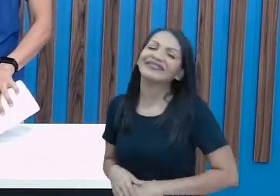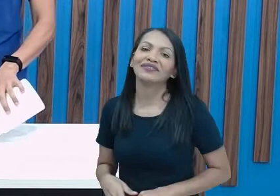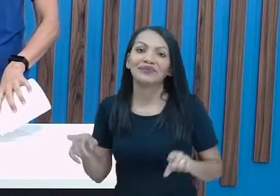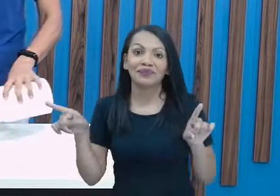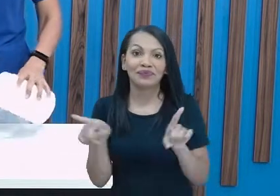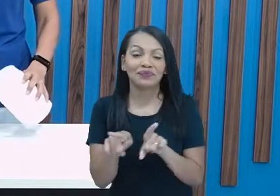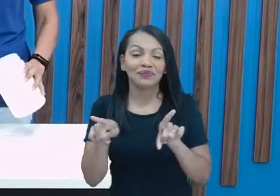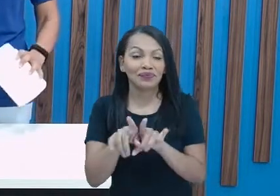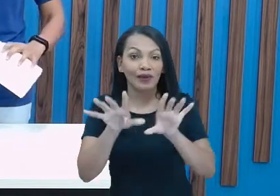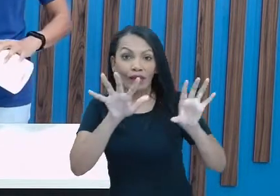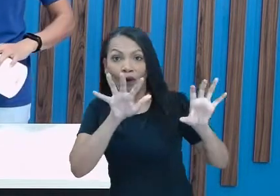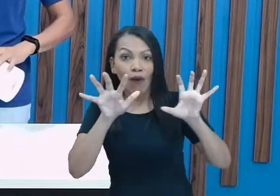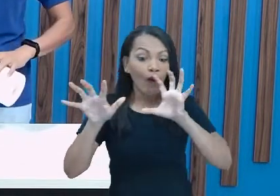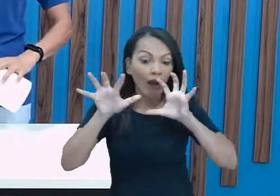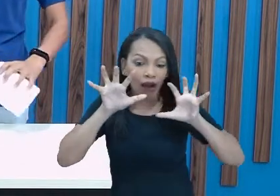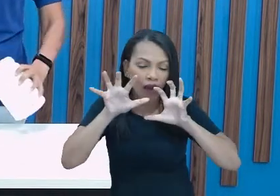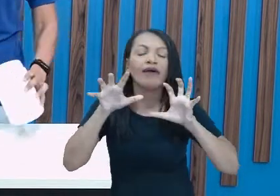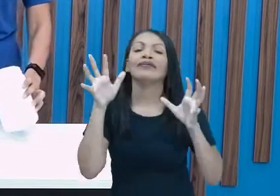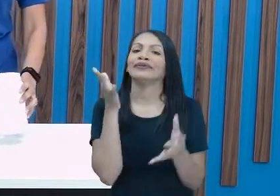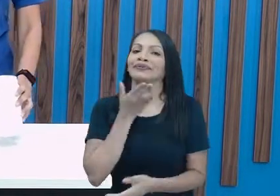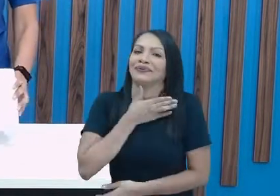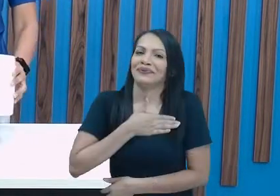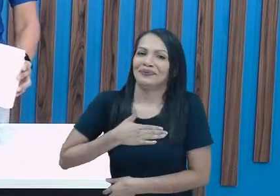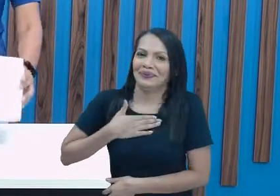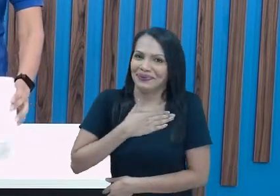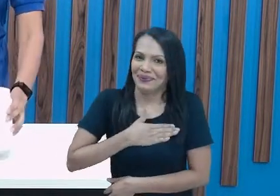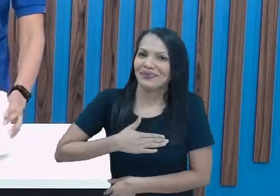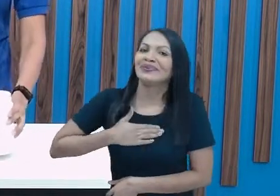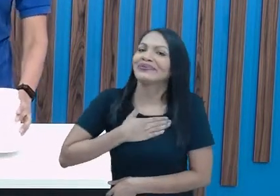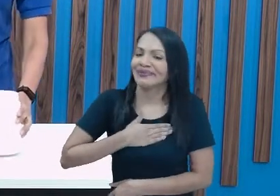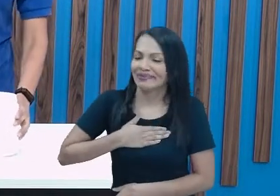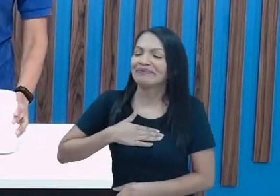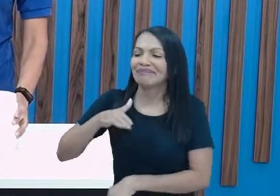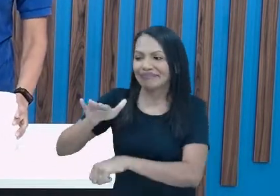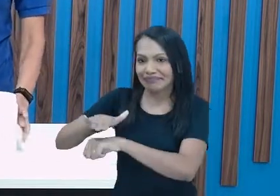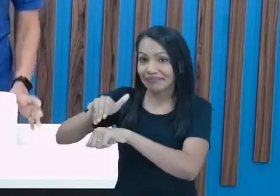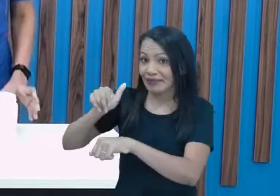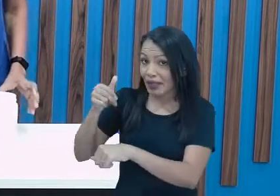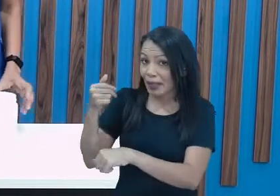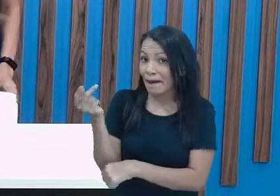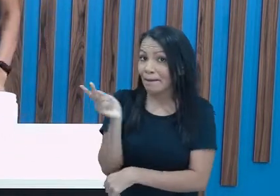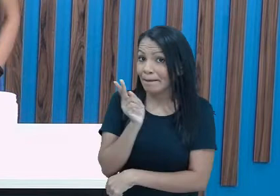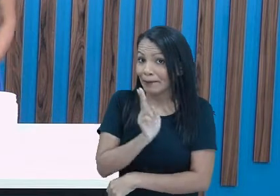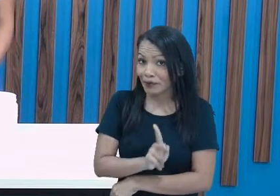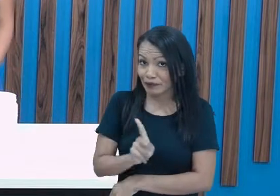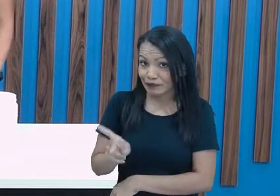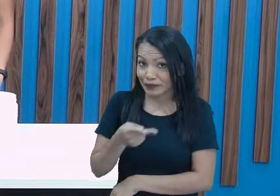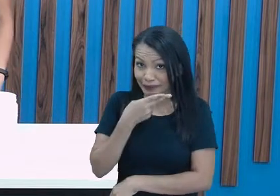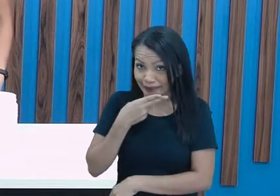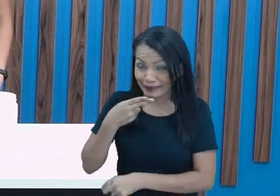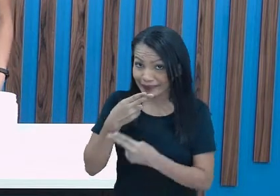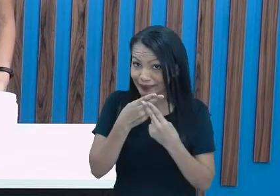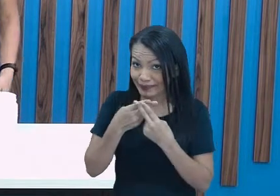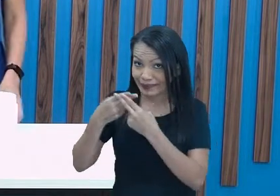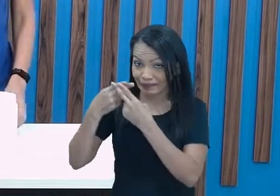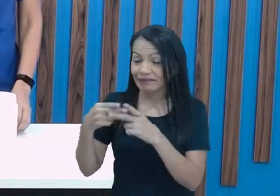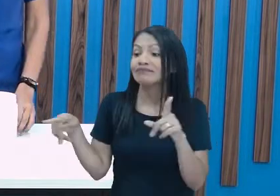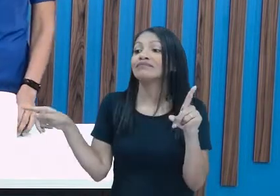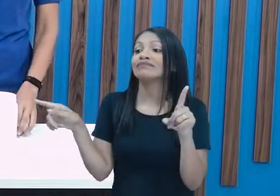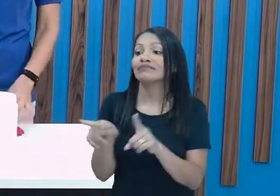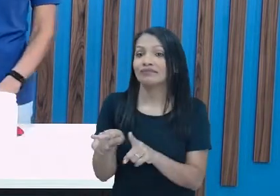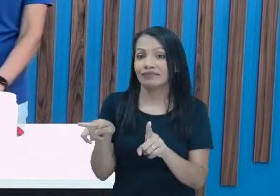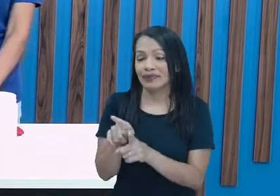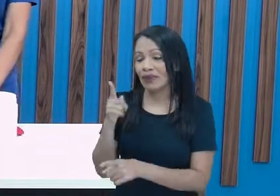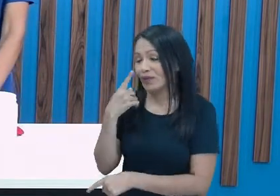também gostava de apostar, eu vou apostar também com a professora Iris. Ó. Aqui eu tenho esse potinho e tenho tampinhas.